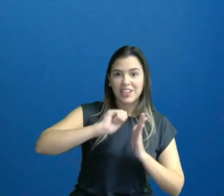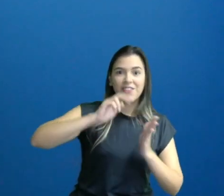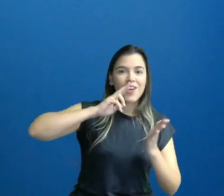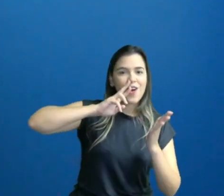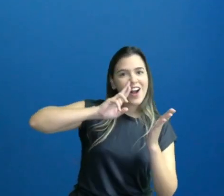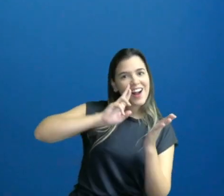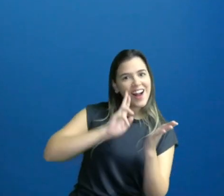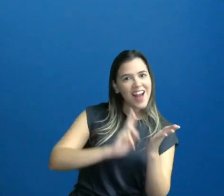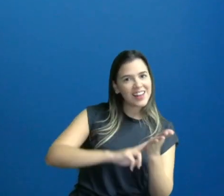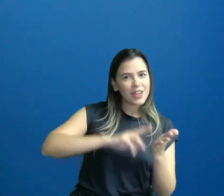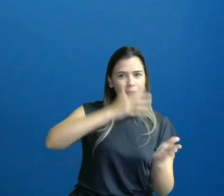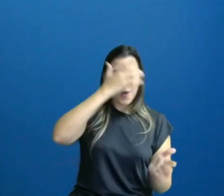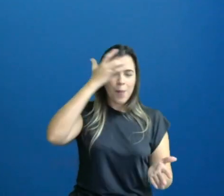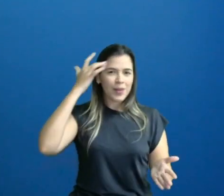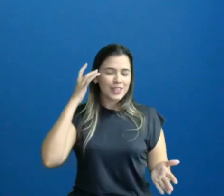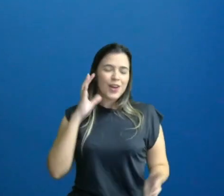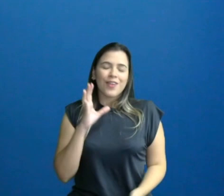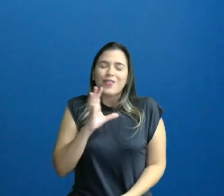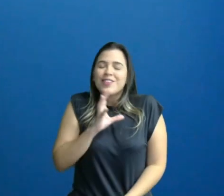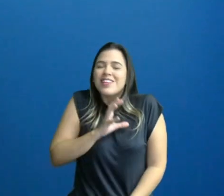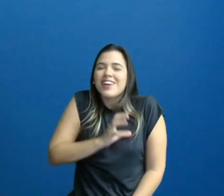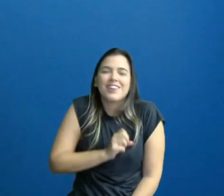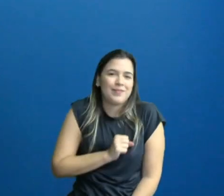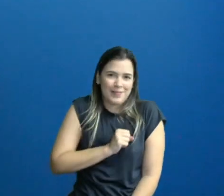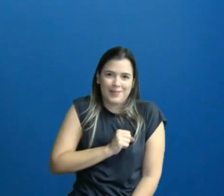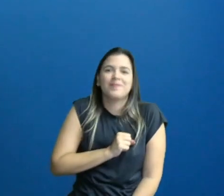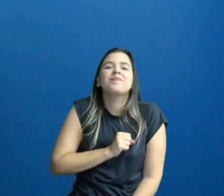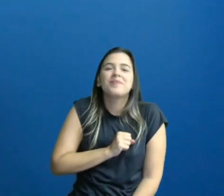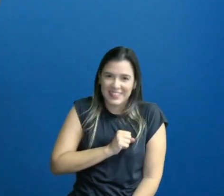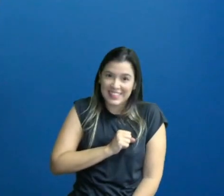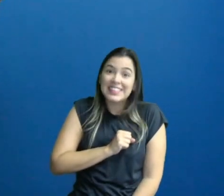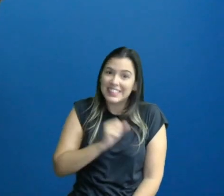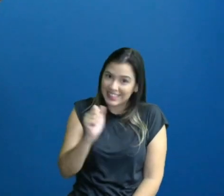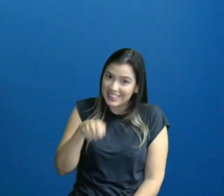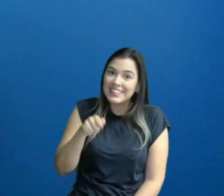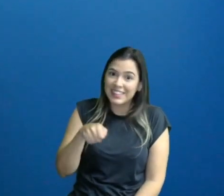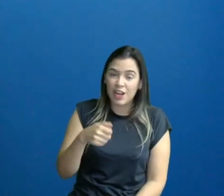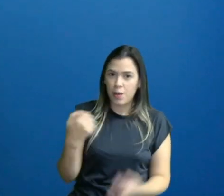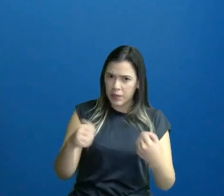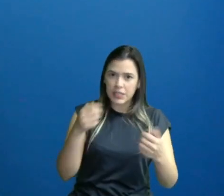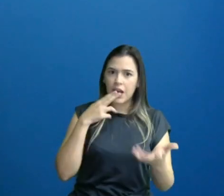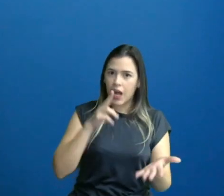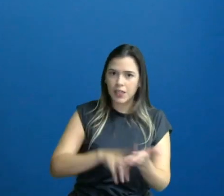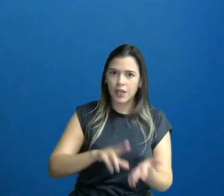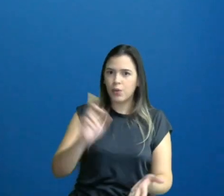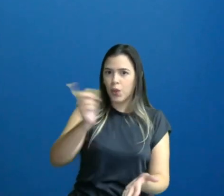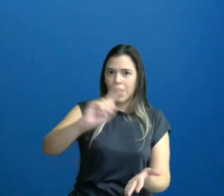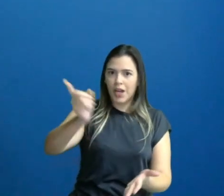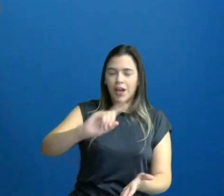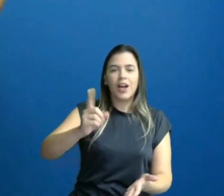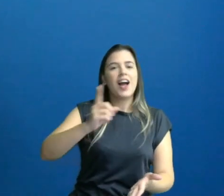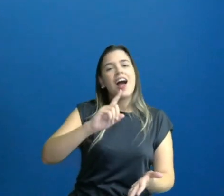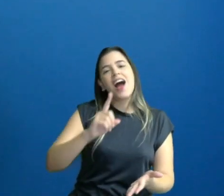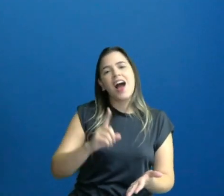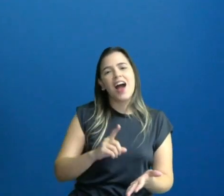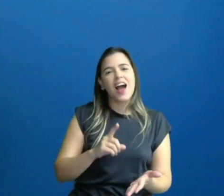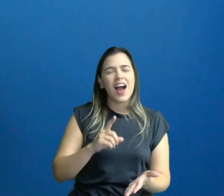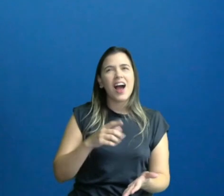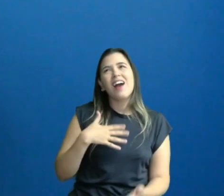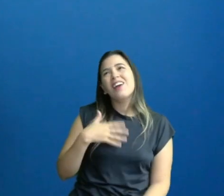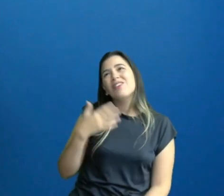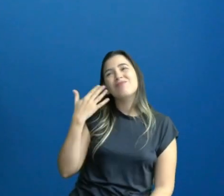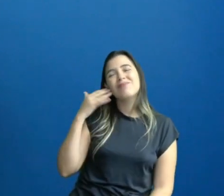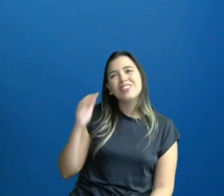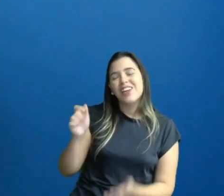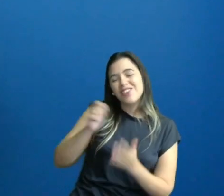uma cartinha para alguém que você ama muito sim e não vai precisar nem de carteira você faz uma cartinha linda a tia mas eu não